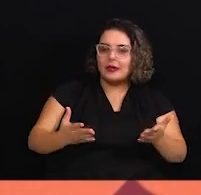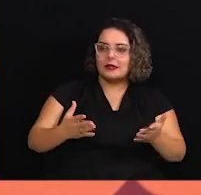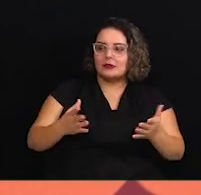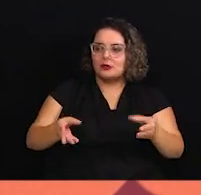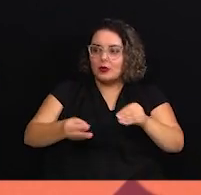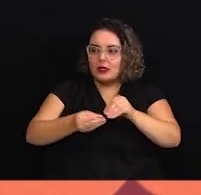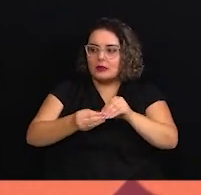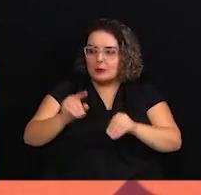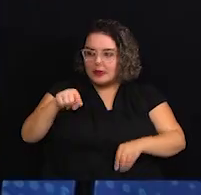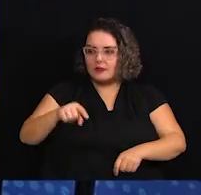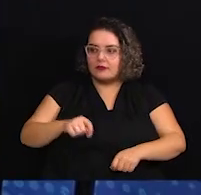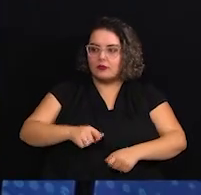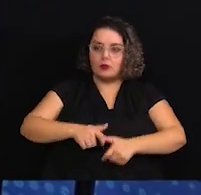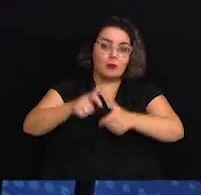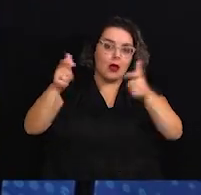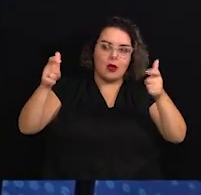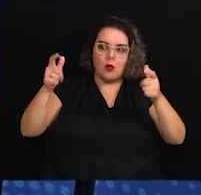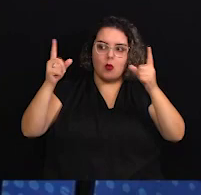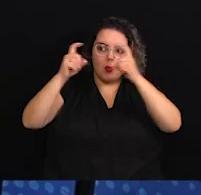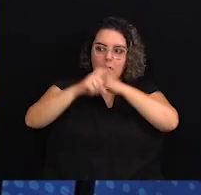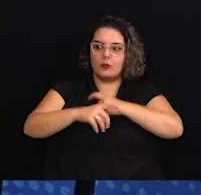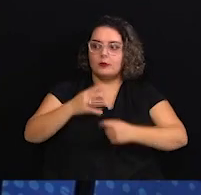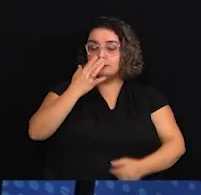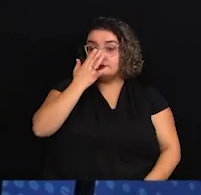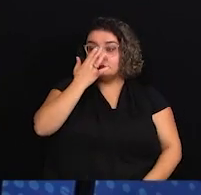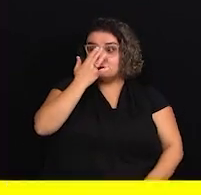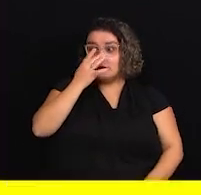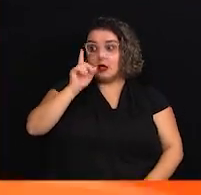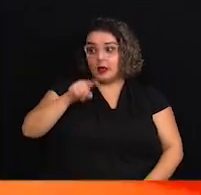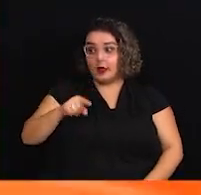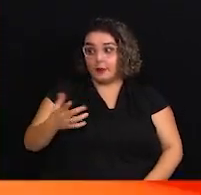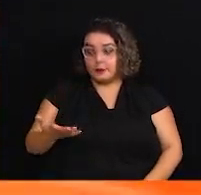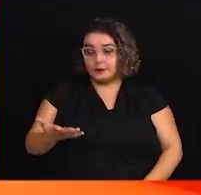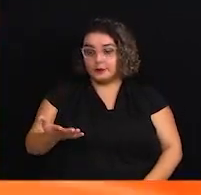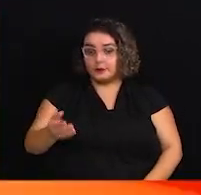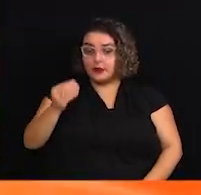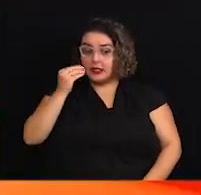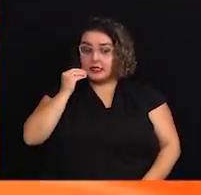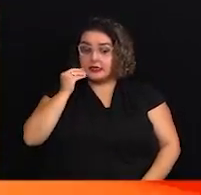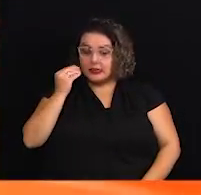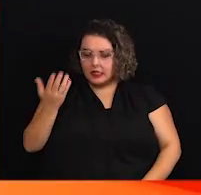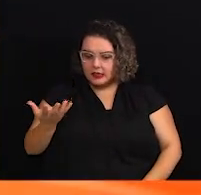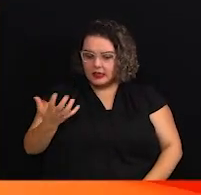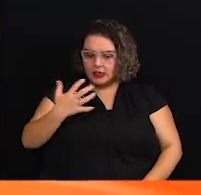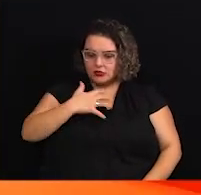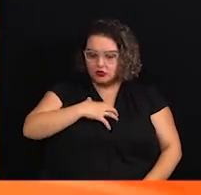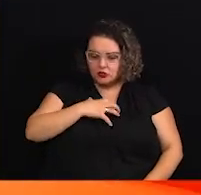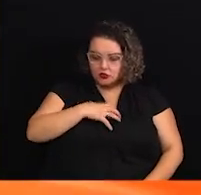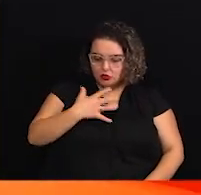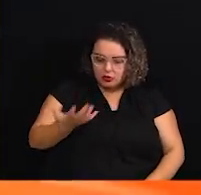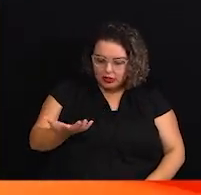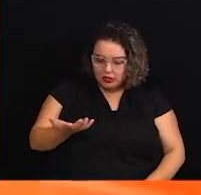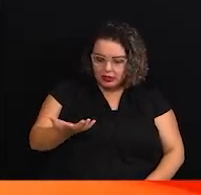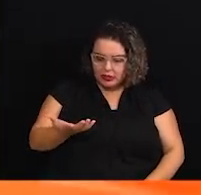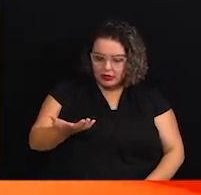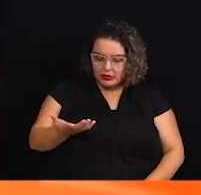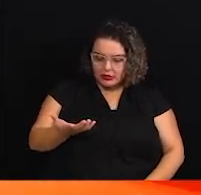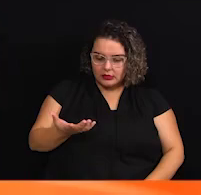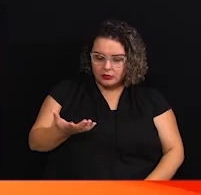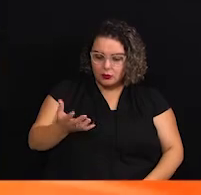Então, esse foi o maior desafio. O maior desafio foi exatamente tentar, de uma